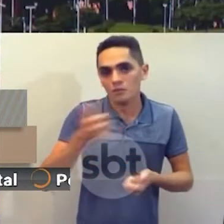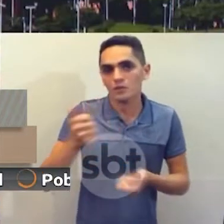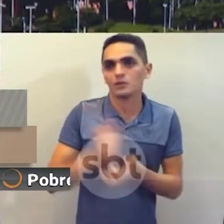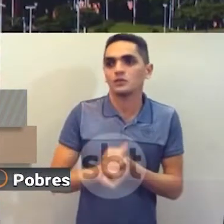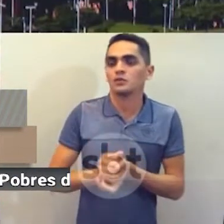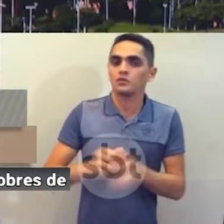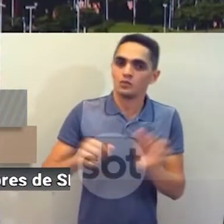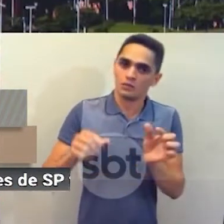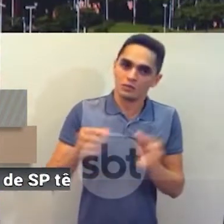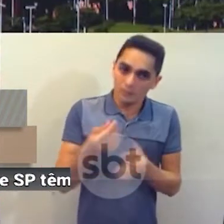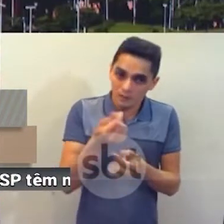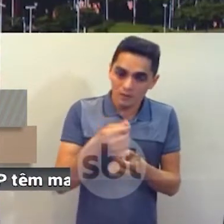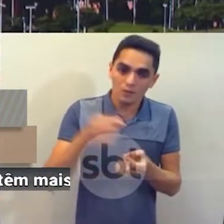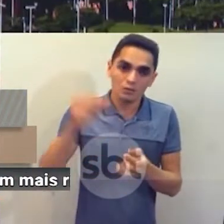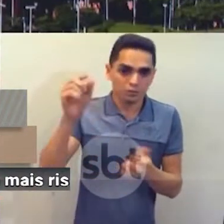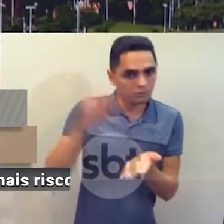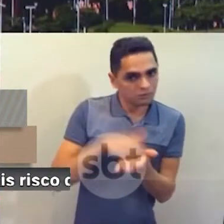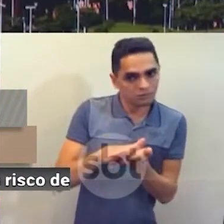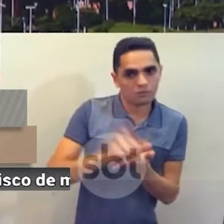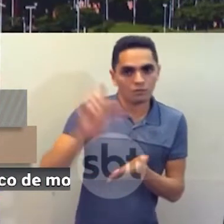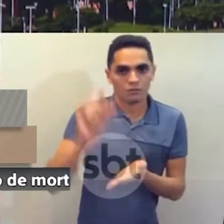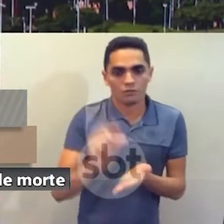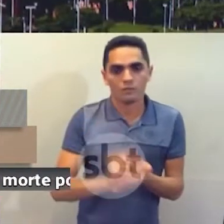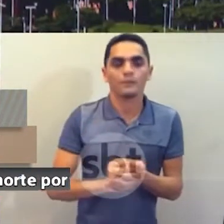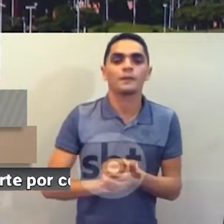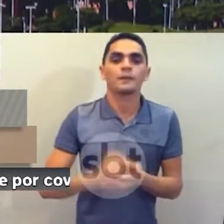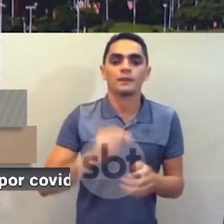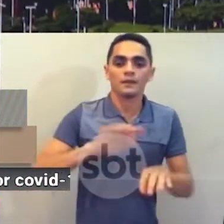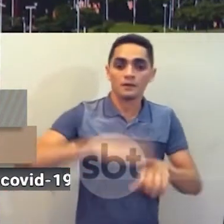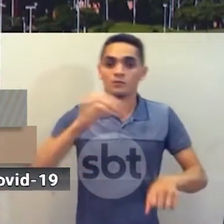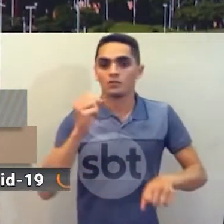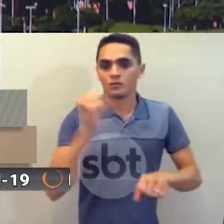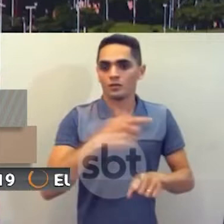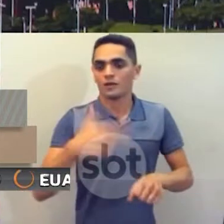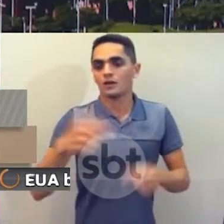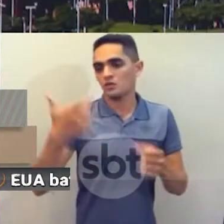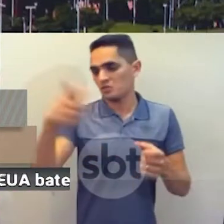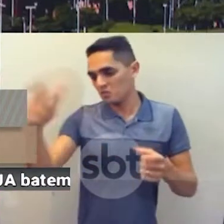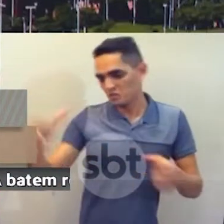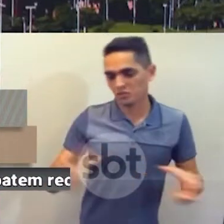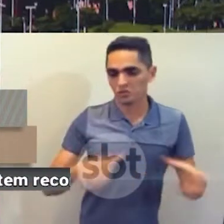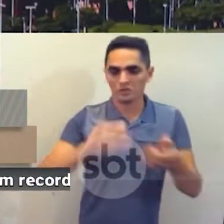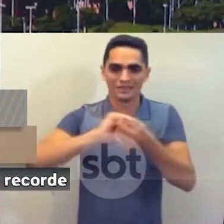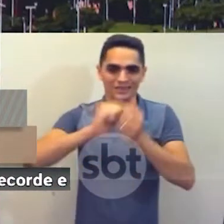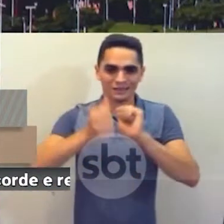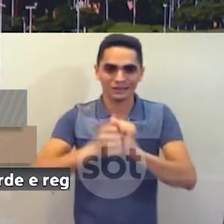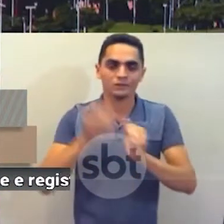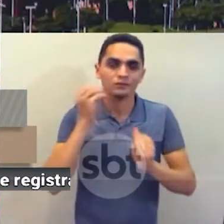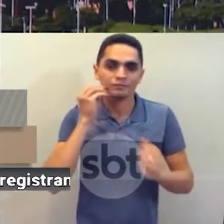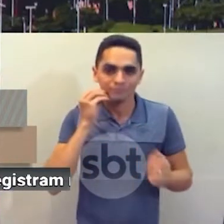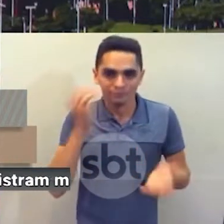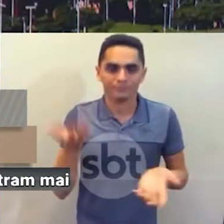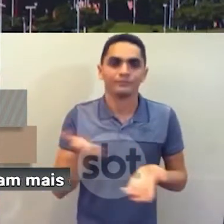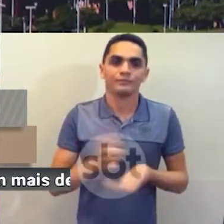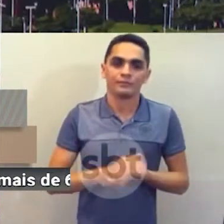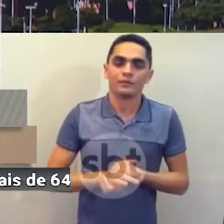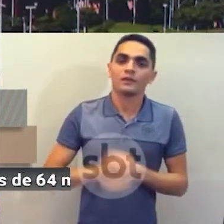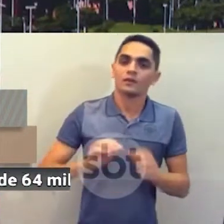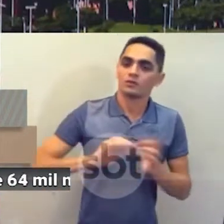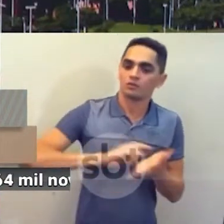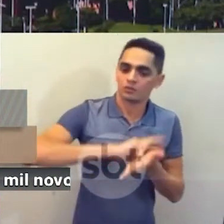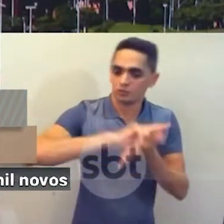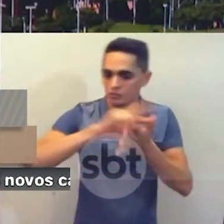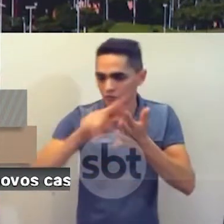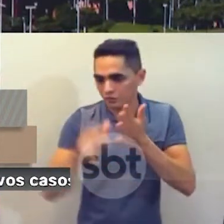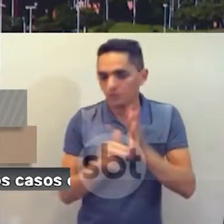mais barato do que qualquer outra tentativa de adaptação que nós poderíamos fazer então todos esses